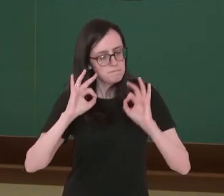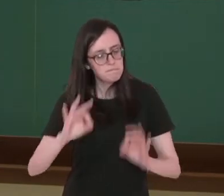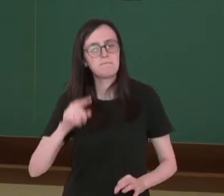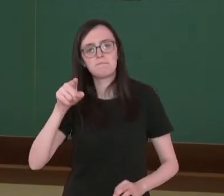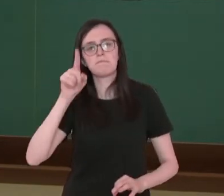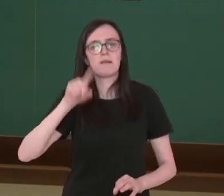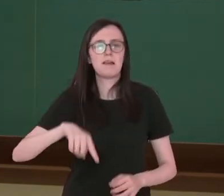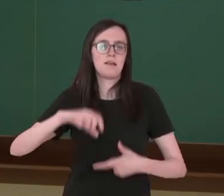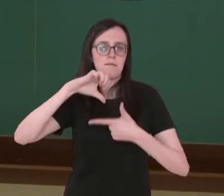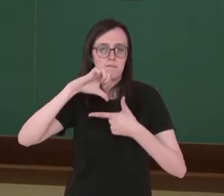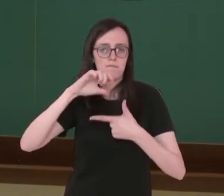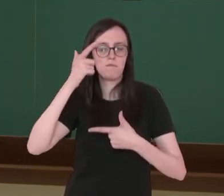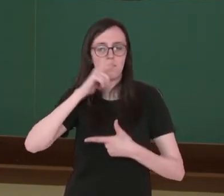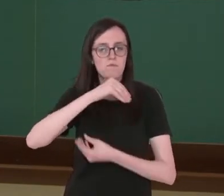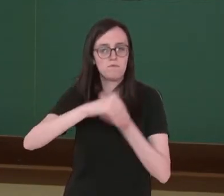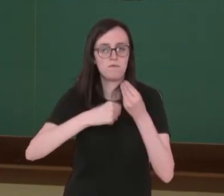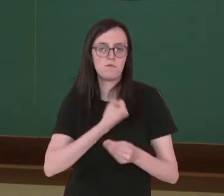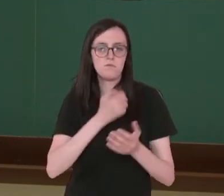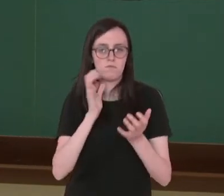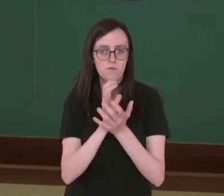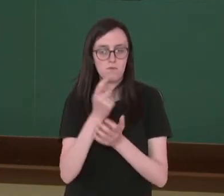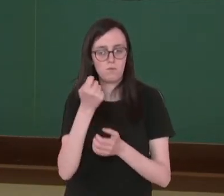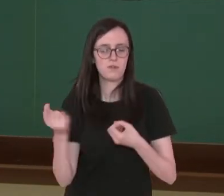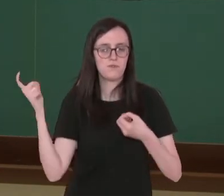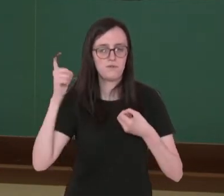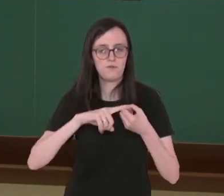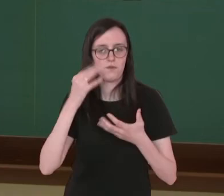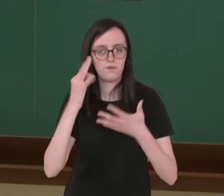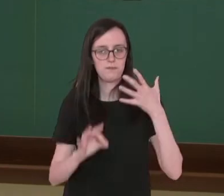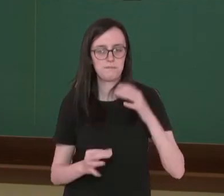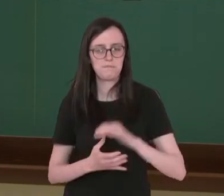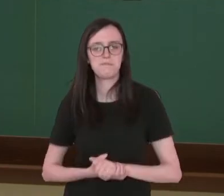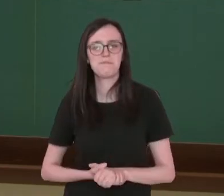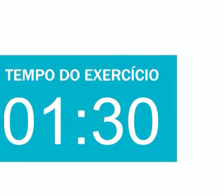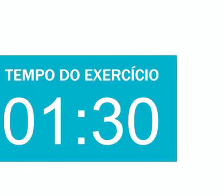esse problema envolvendo os números racionais. Já voltamos a conferir.